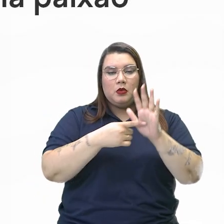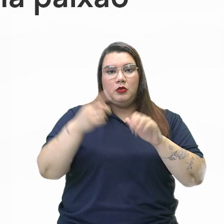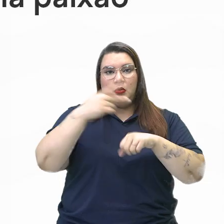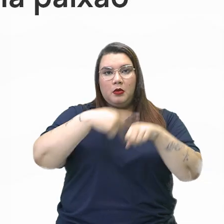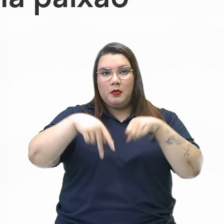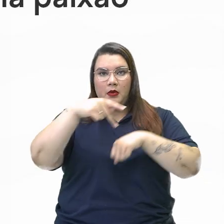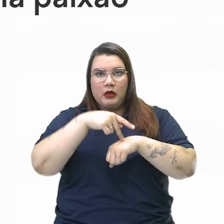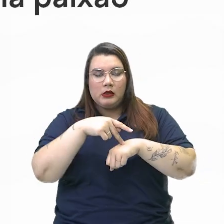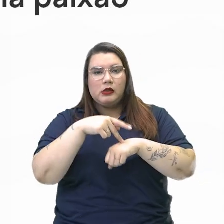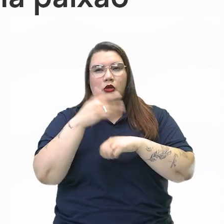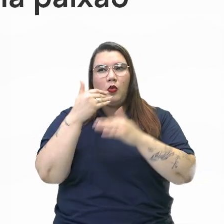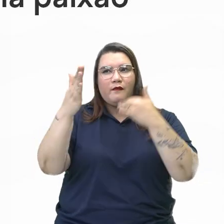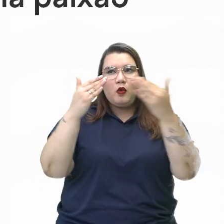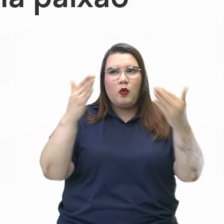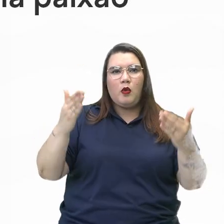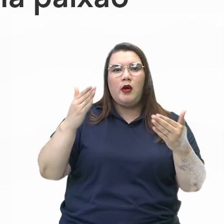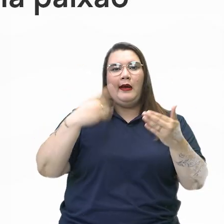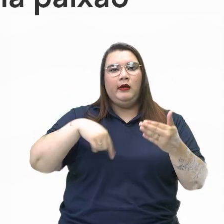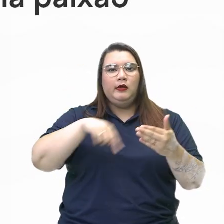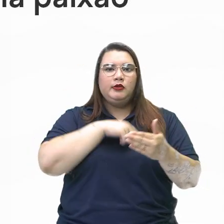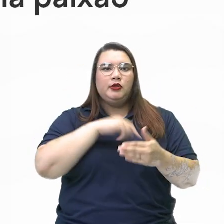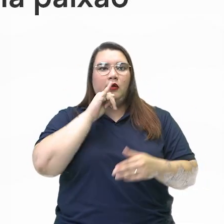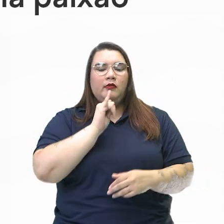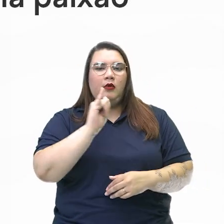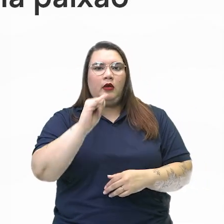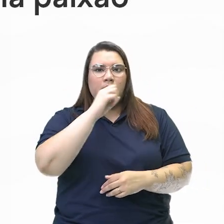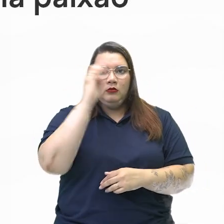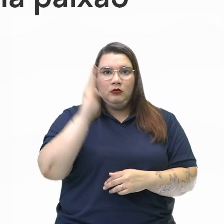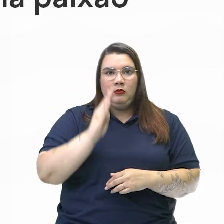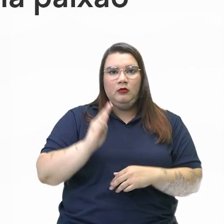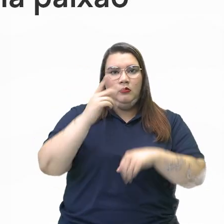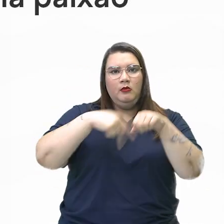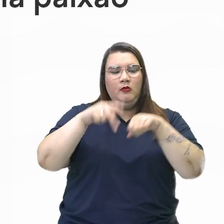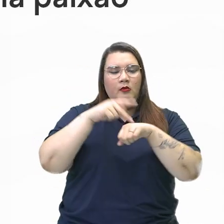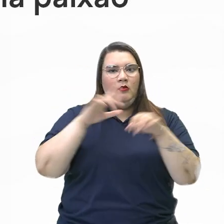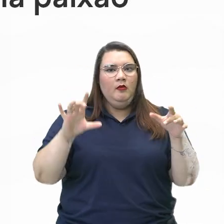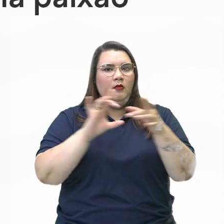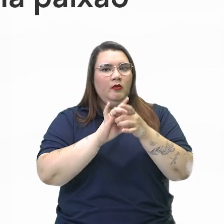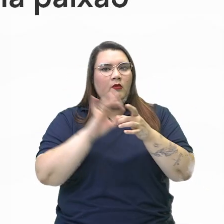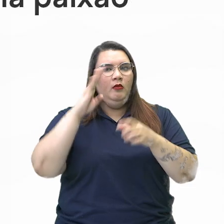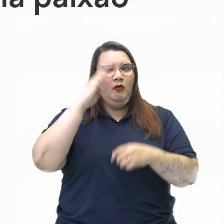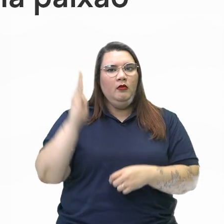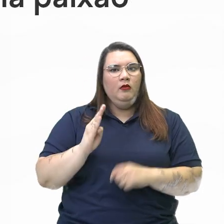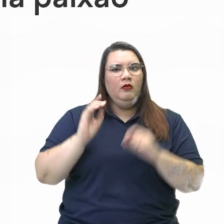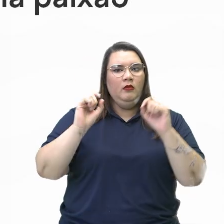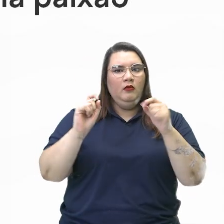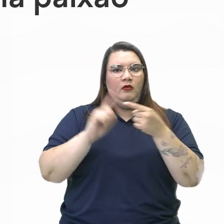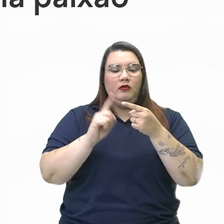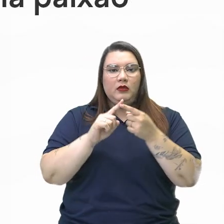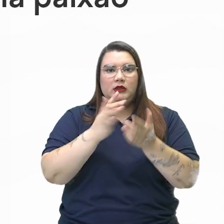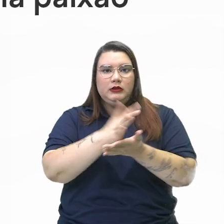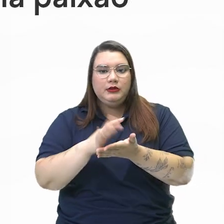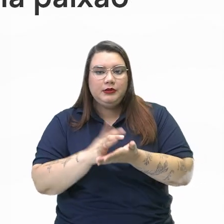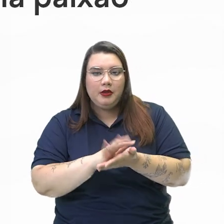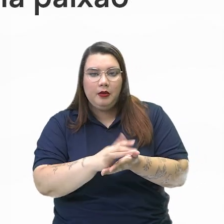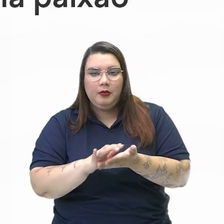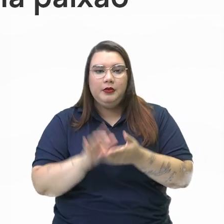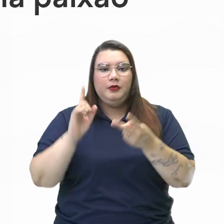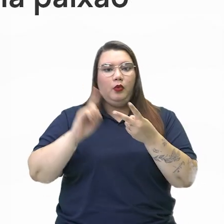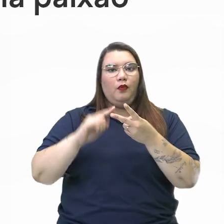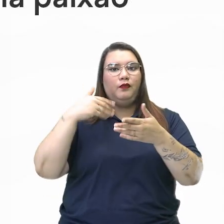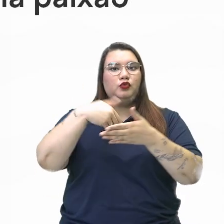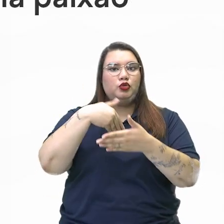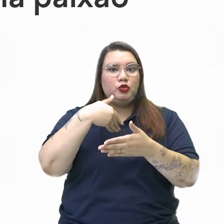afora, geralmente o nosso país ele é associado a duas coisas, principalmente ao samba e ao futebol,